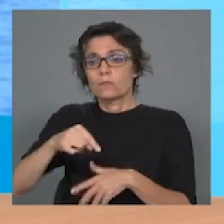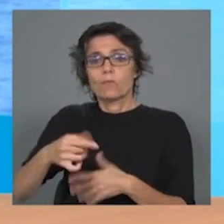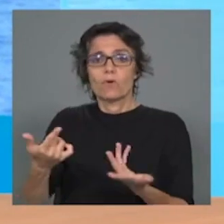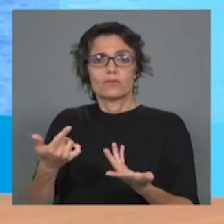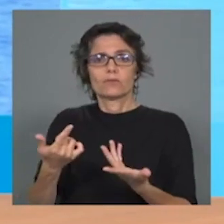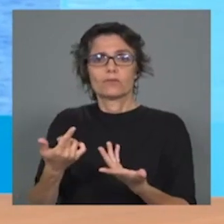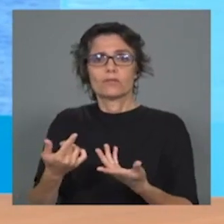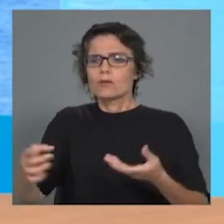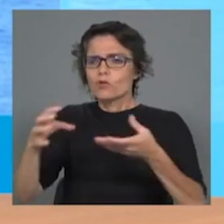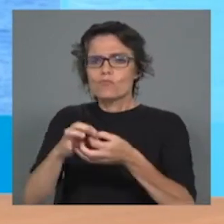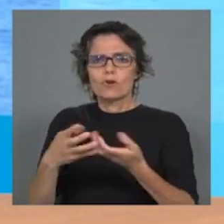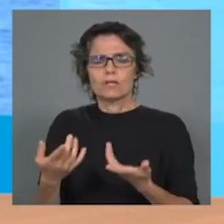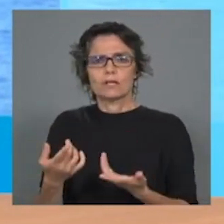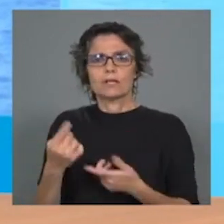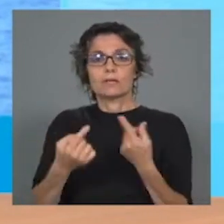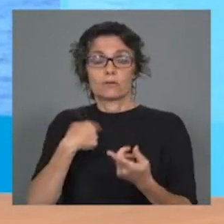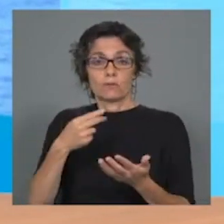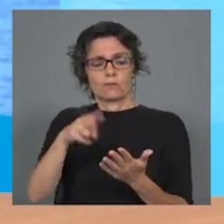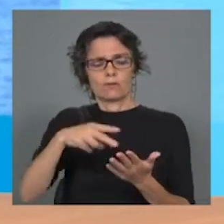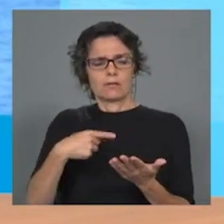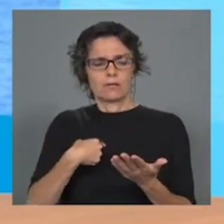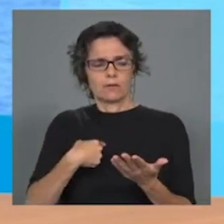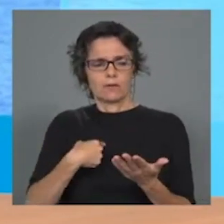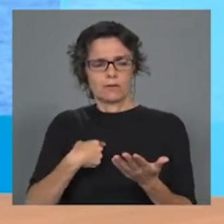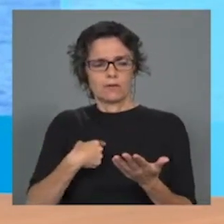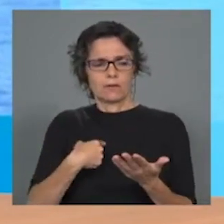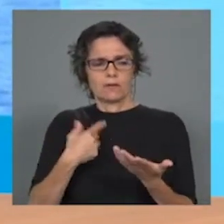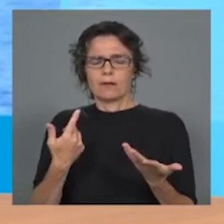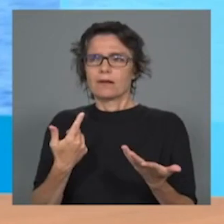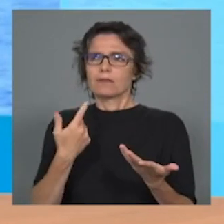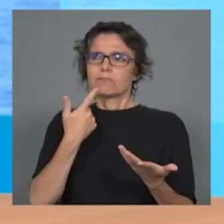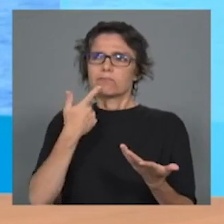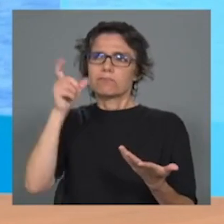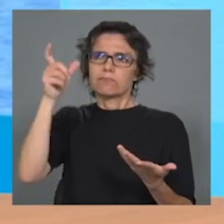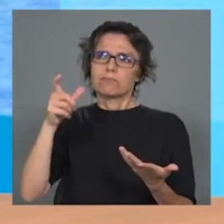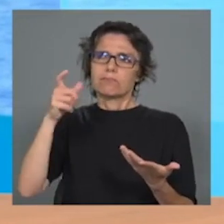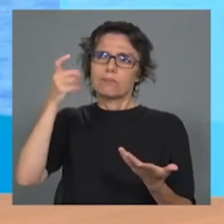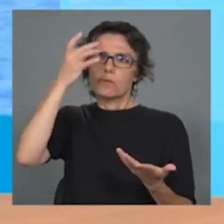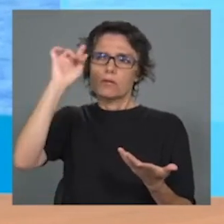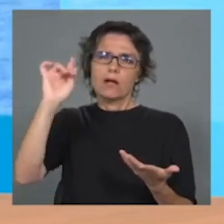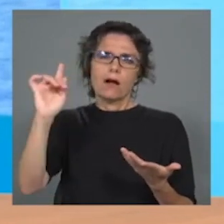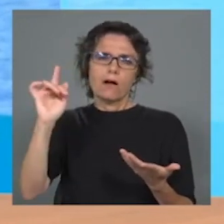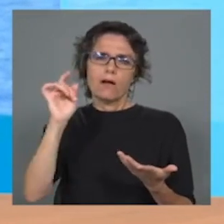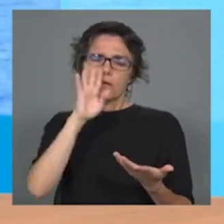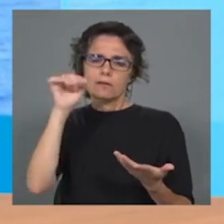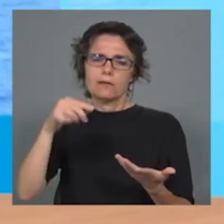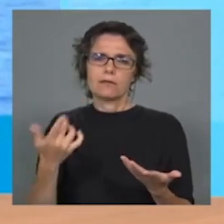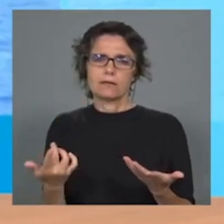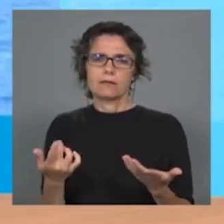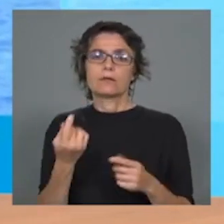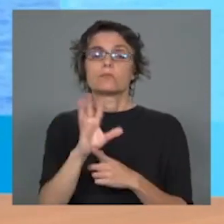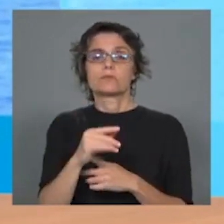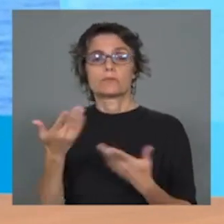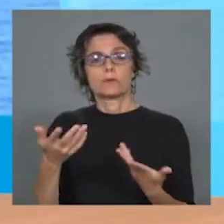ou a ver televisão, a dizer o que é que a Maria de Lourdes pensaria sobre isto, como é que ela reagiria a isto. Por exemplo, a questão do